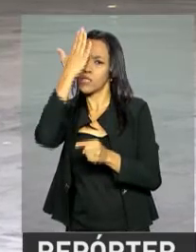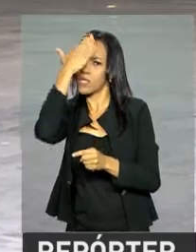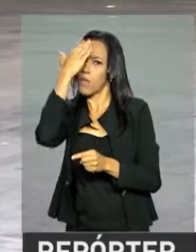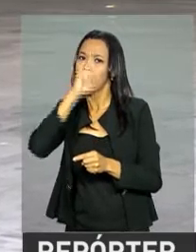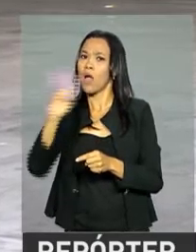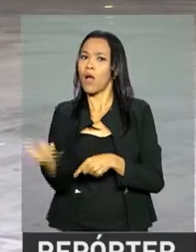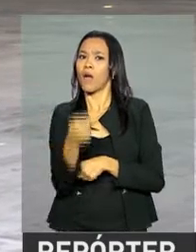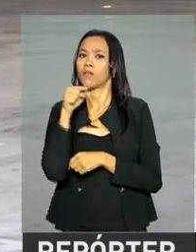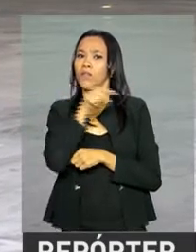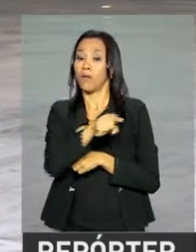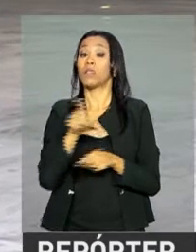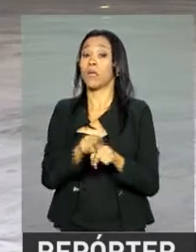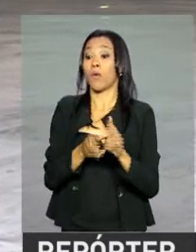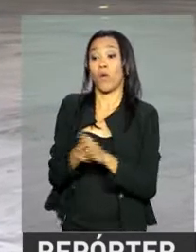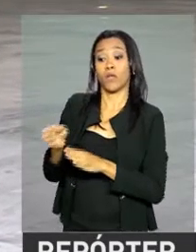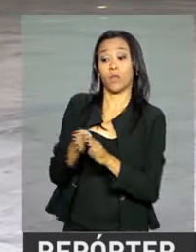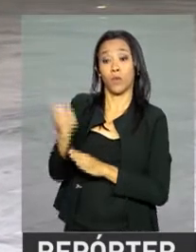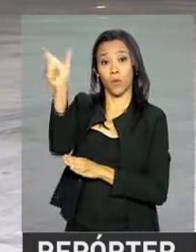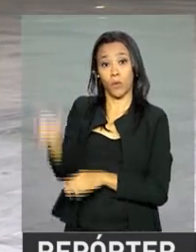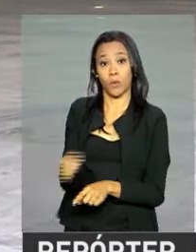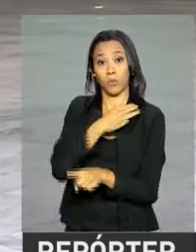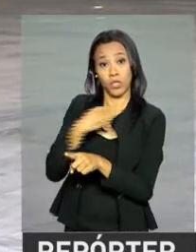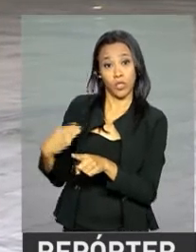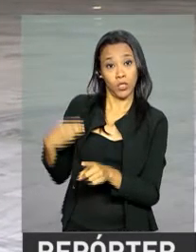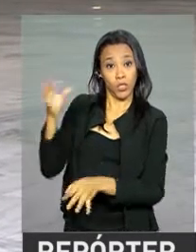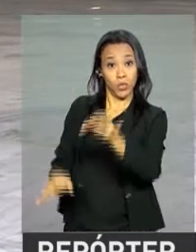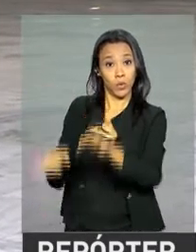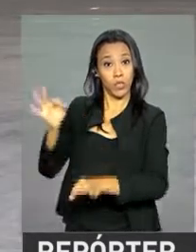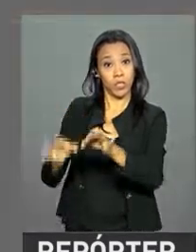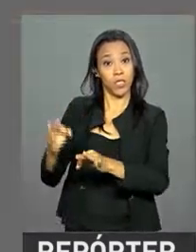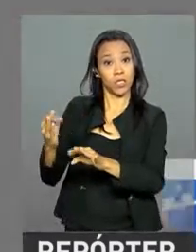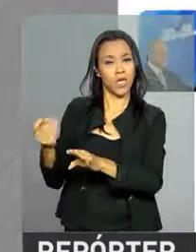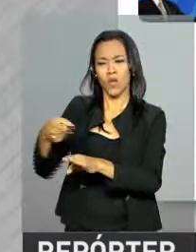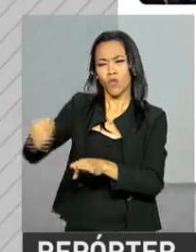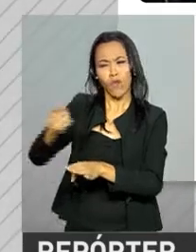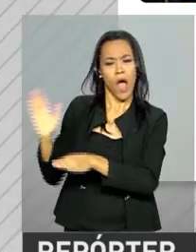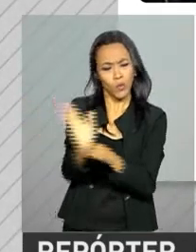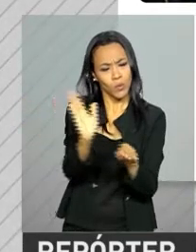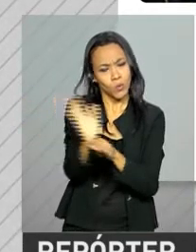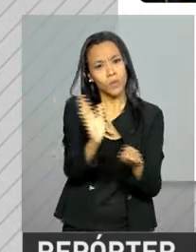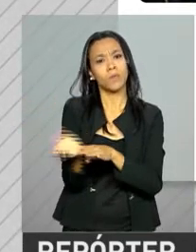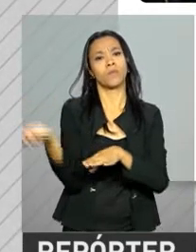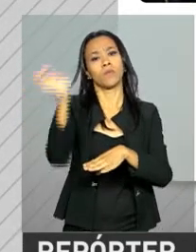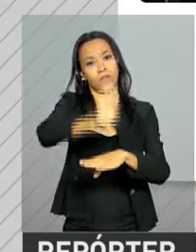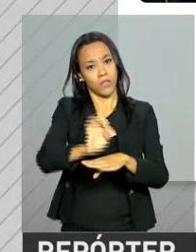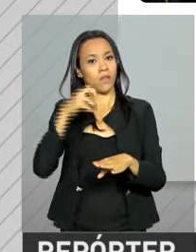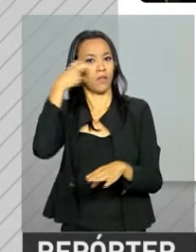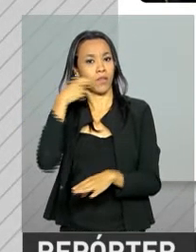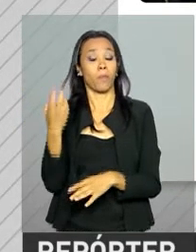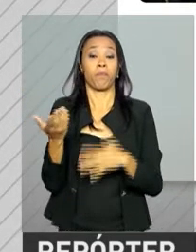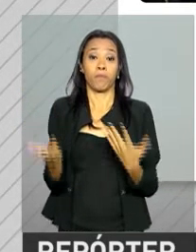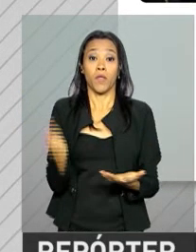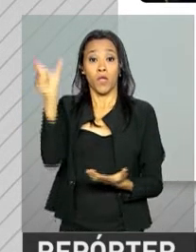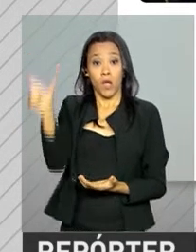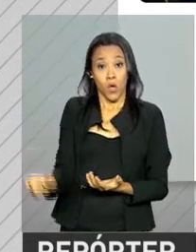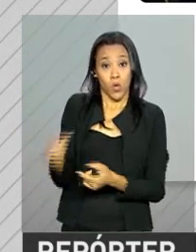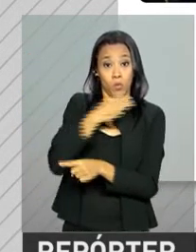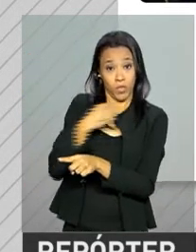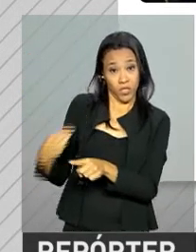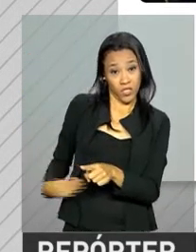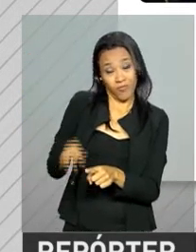orientou o ministro da justiça alexandre de moraes a prestar todo auxílio necessário ao estado o ministro da justiça alexandre de moraes